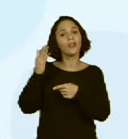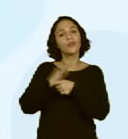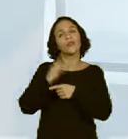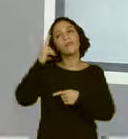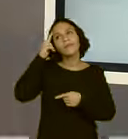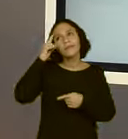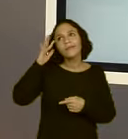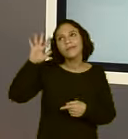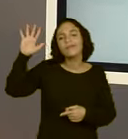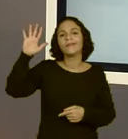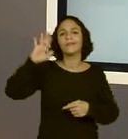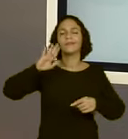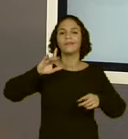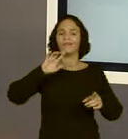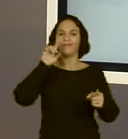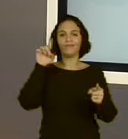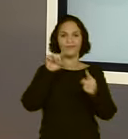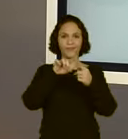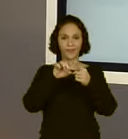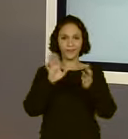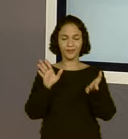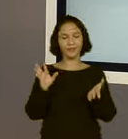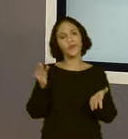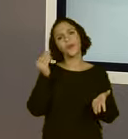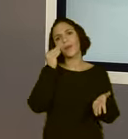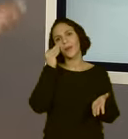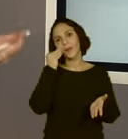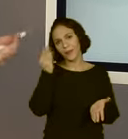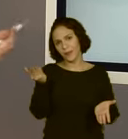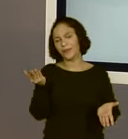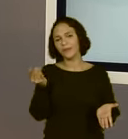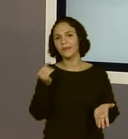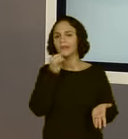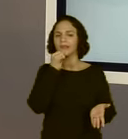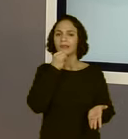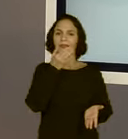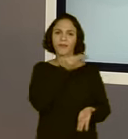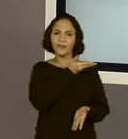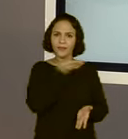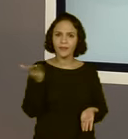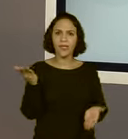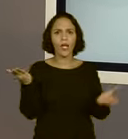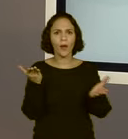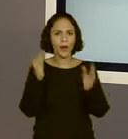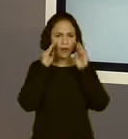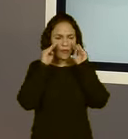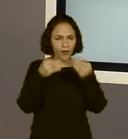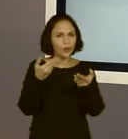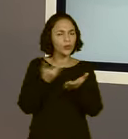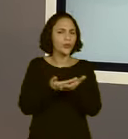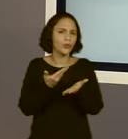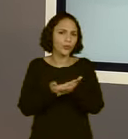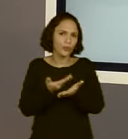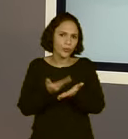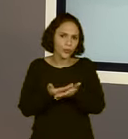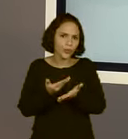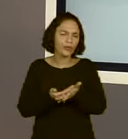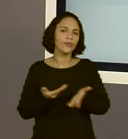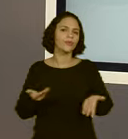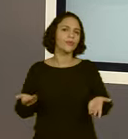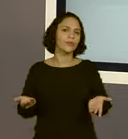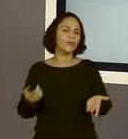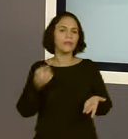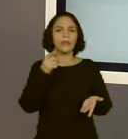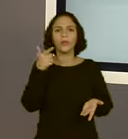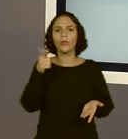sonho, né? É claro que, nesse momento, muitos de vocês, né, estão aí focados no estudo, então vocês